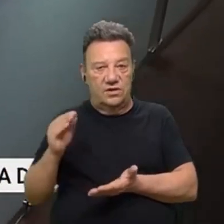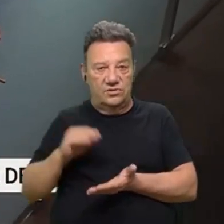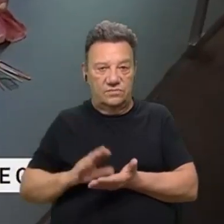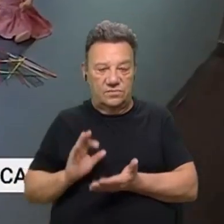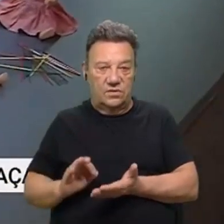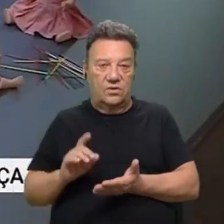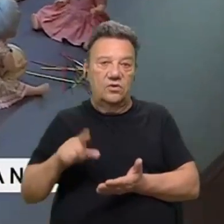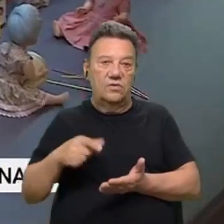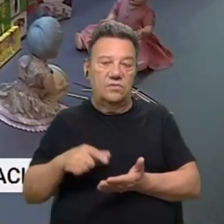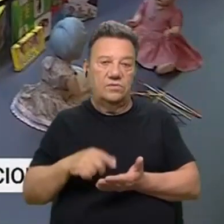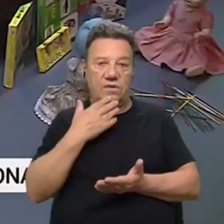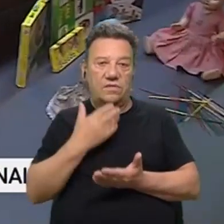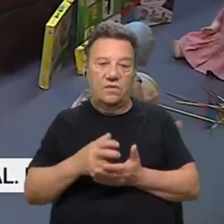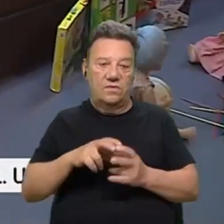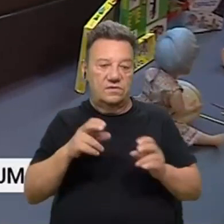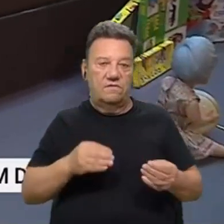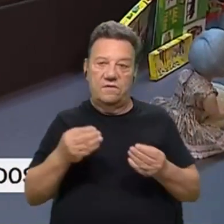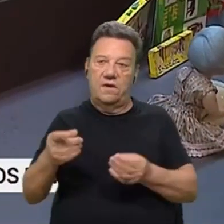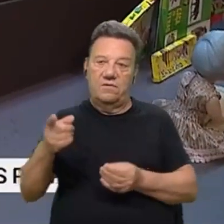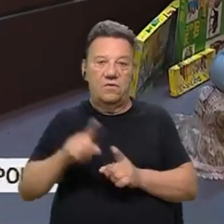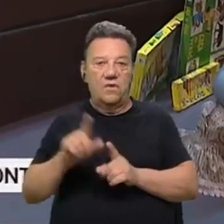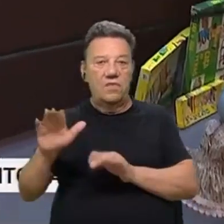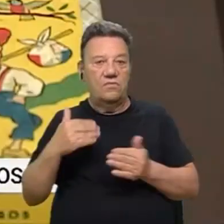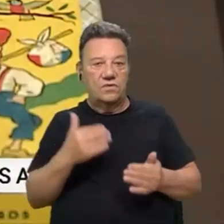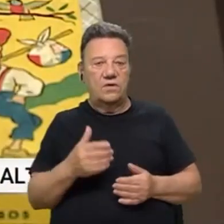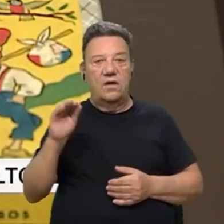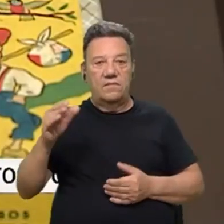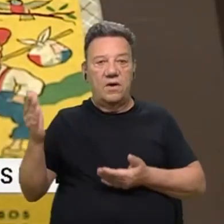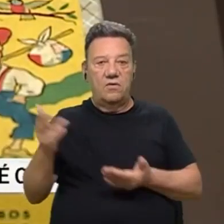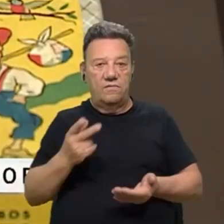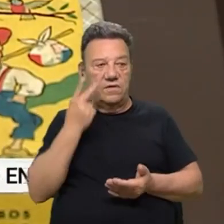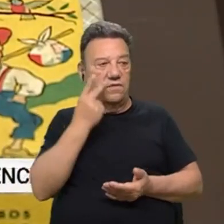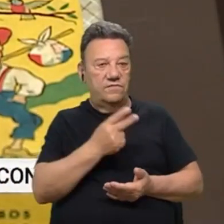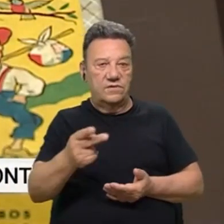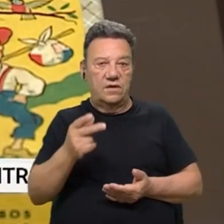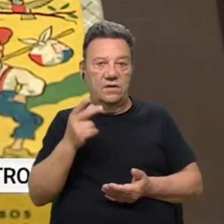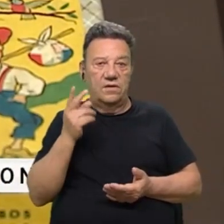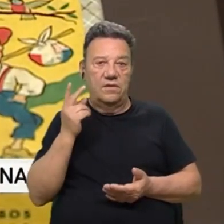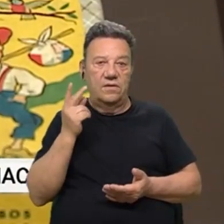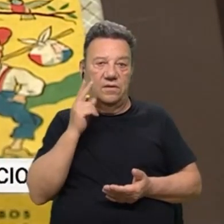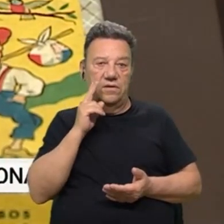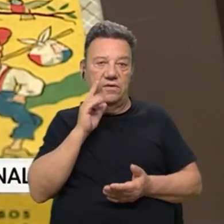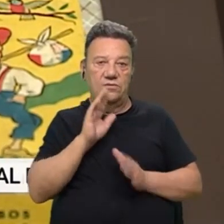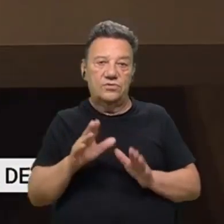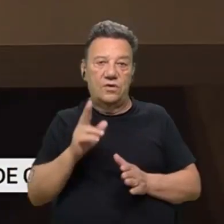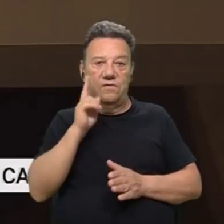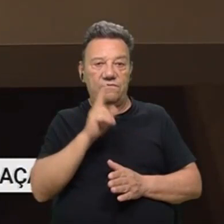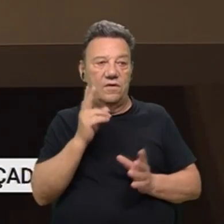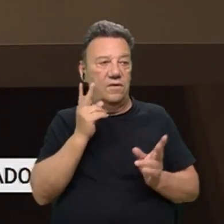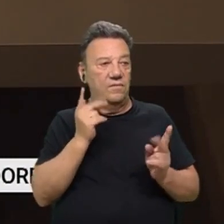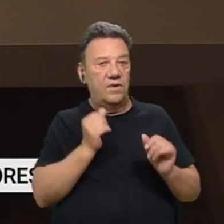depois recebem Um certificado de doação e são convidados a visitar as posições e ver os seus brinquedos expostos nas nossas